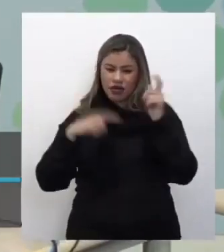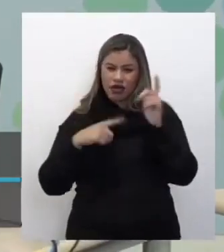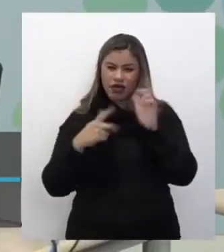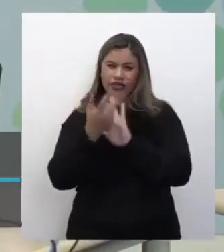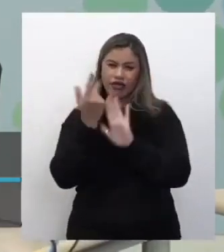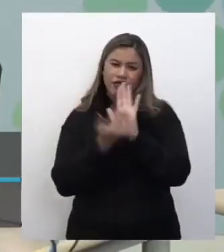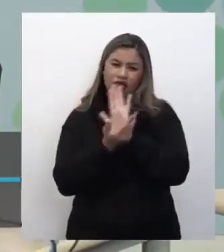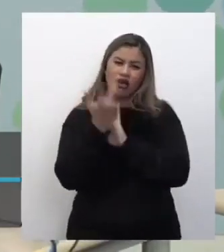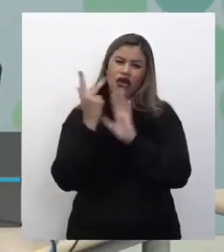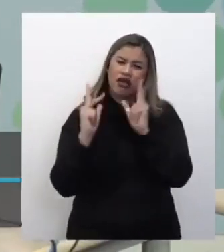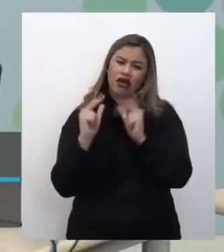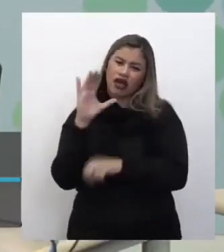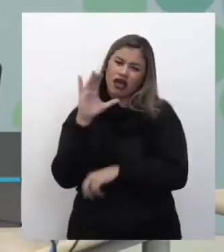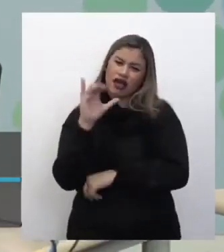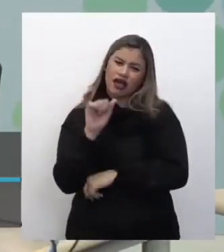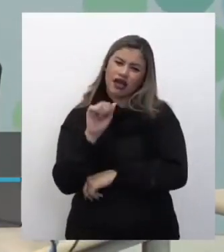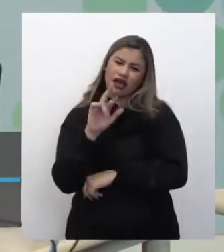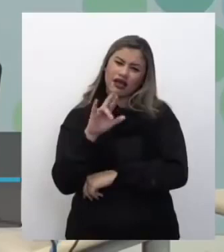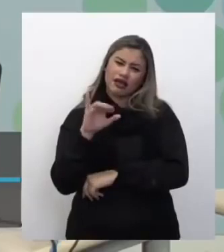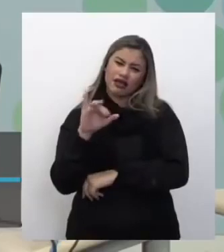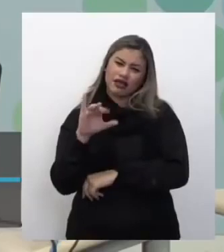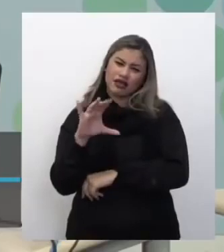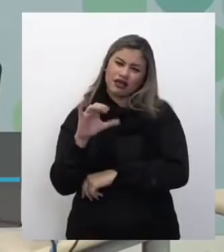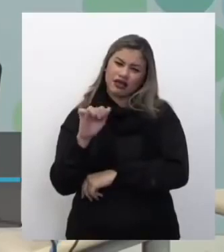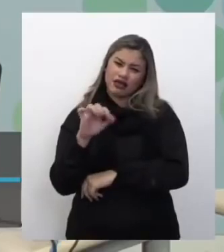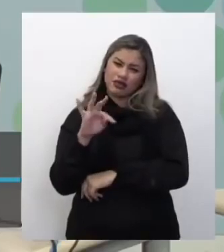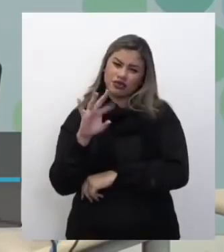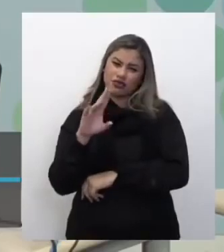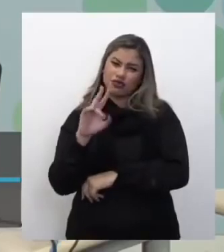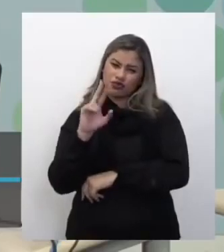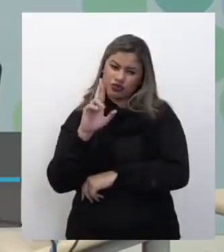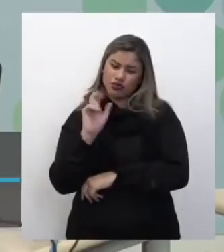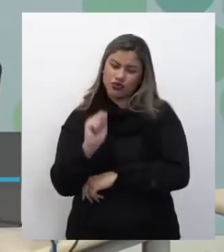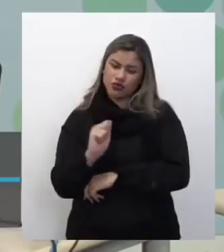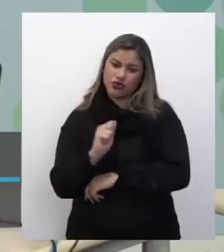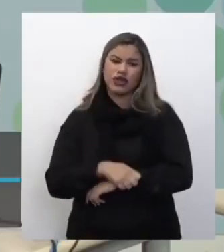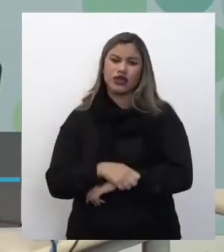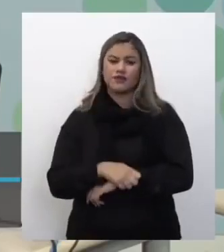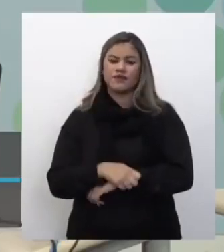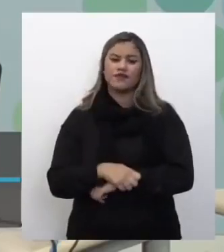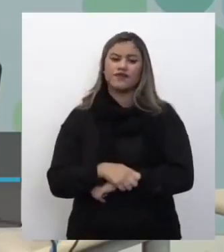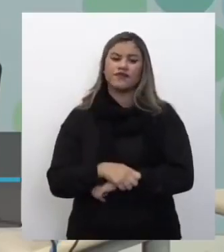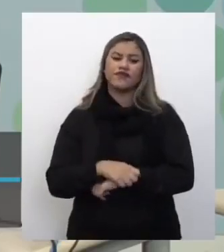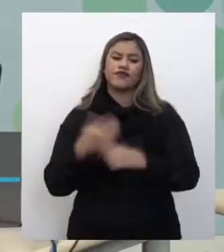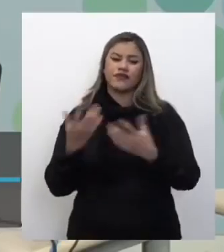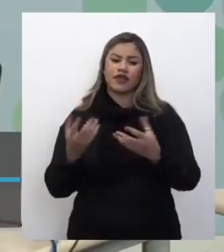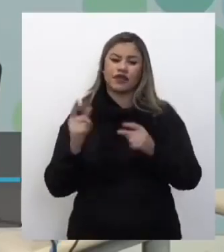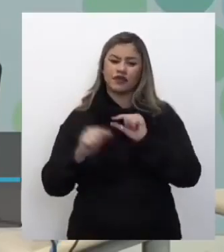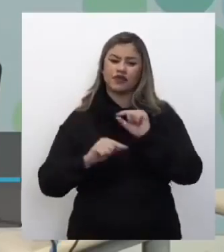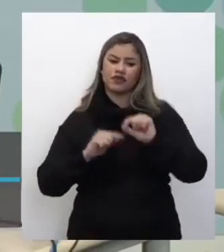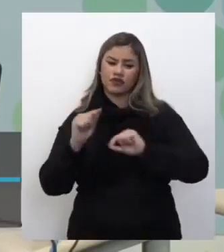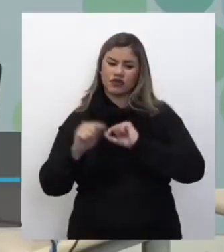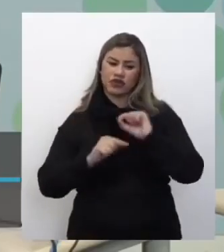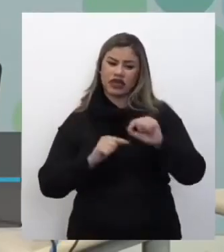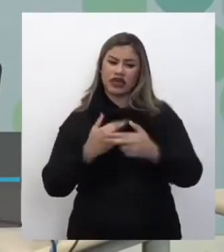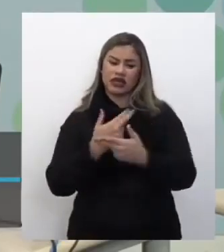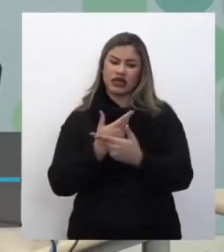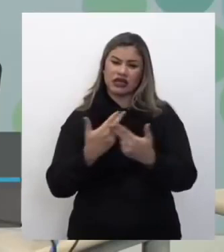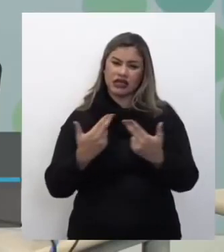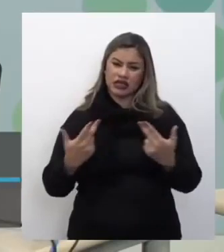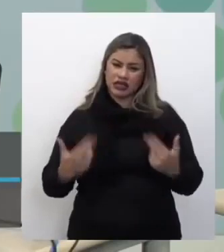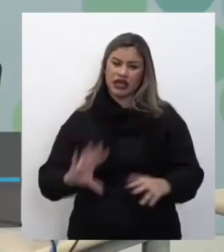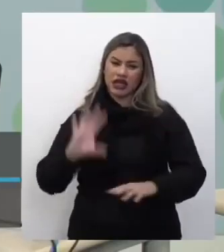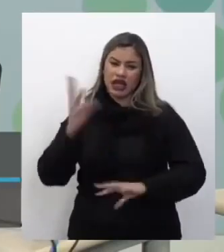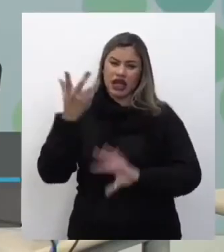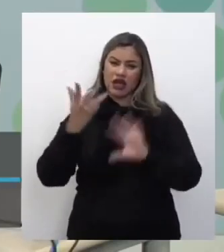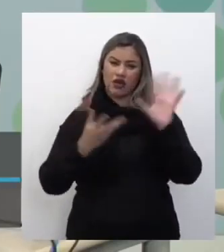E dentro do estilo da farsa, o importante são as chamadas peripécias, que é justamente todos esses quiprocós que acontecem,